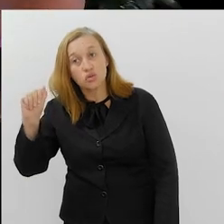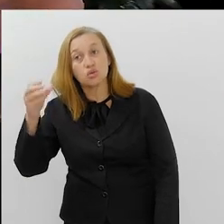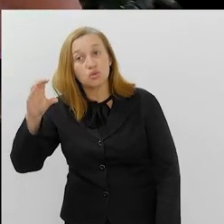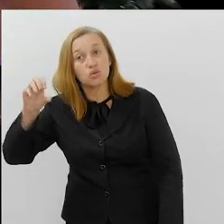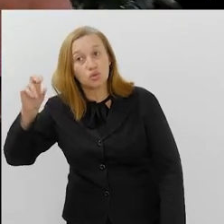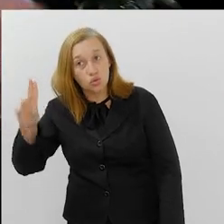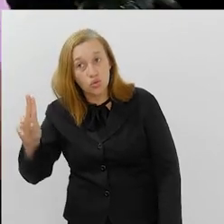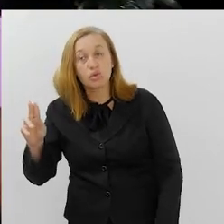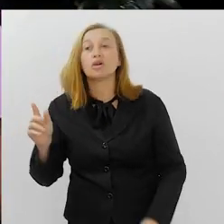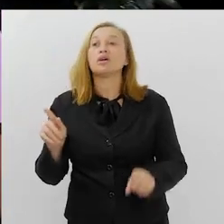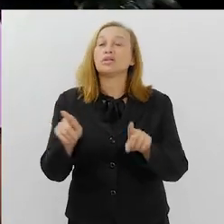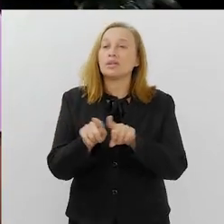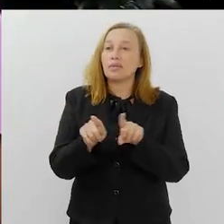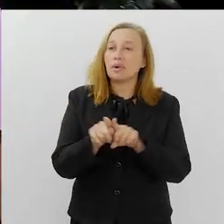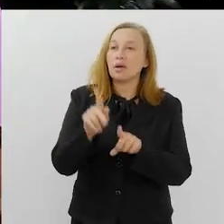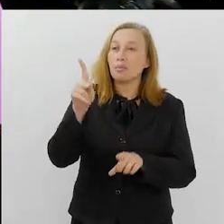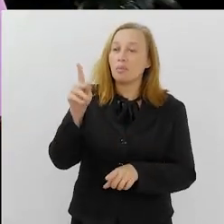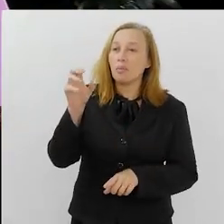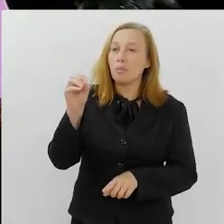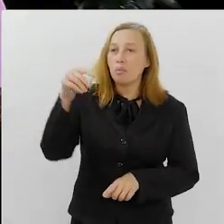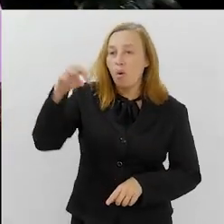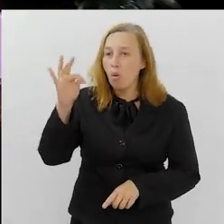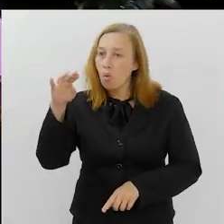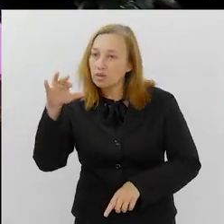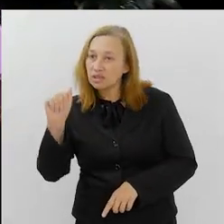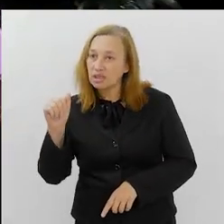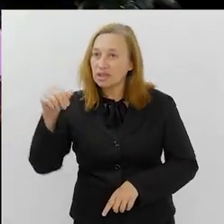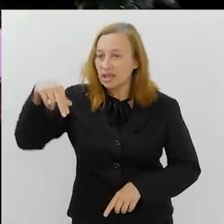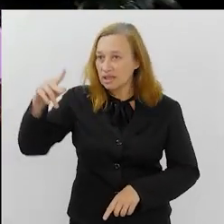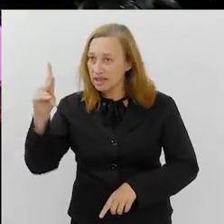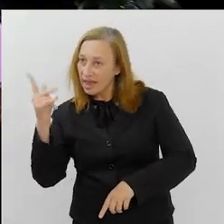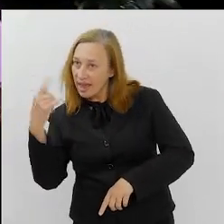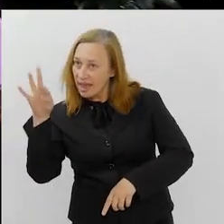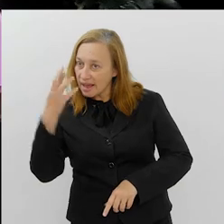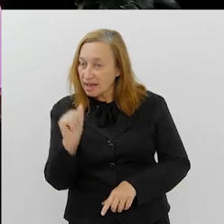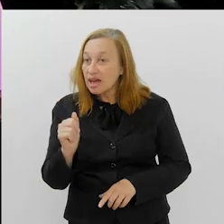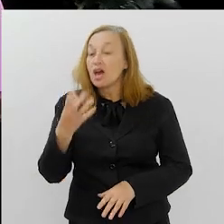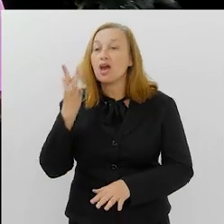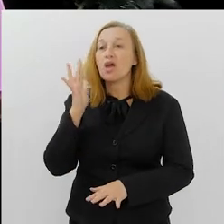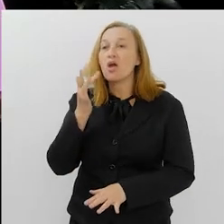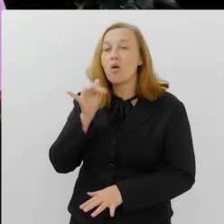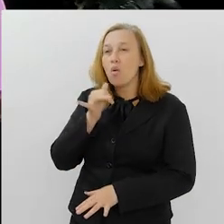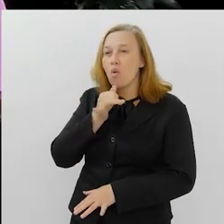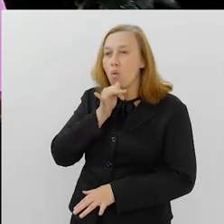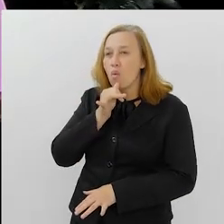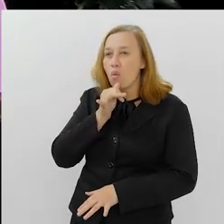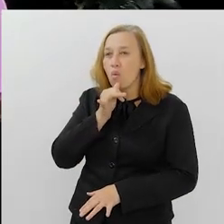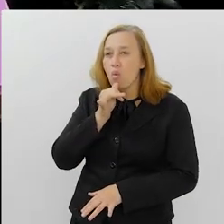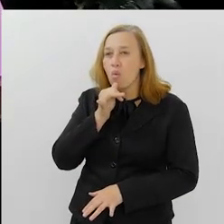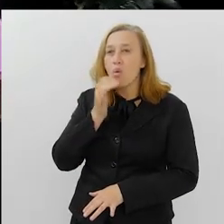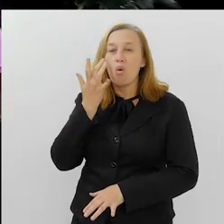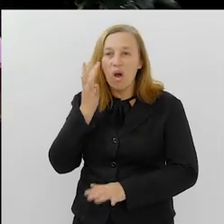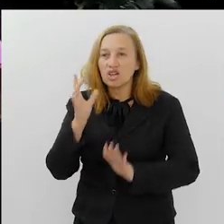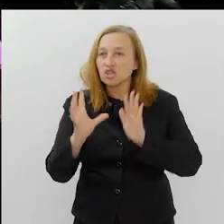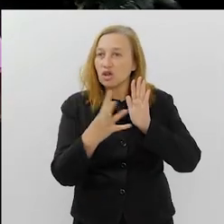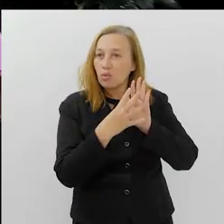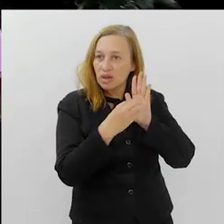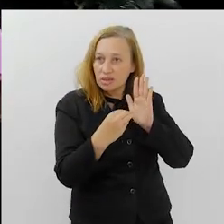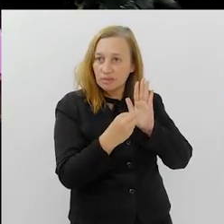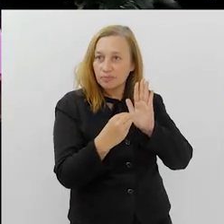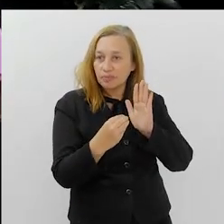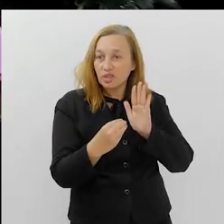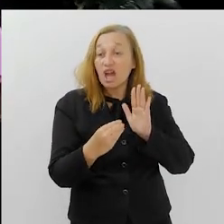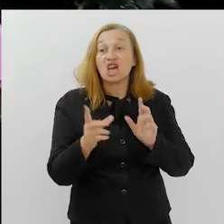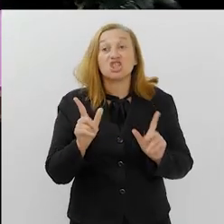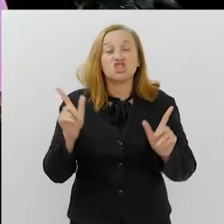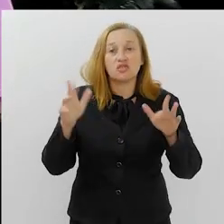ali para a região dos lagos. Eu acho que isso é um exemplo, porque, diferente do futebol